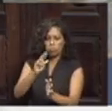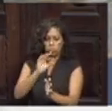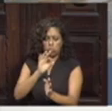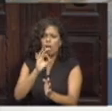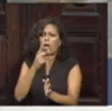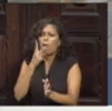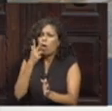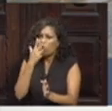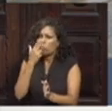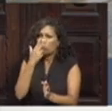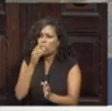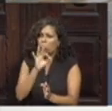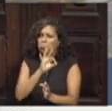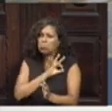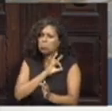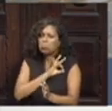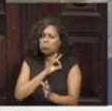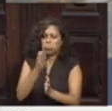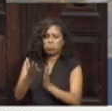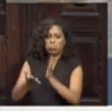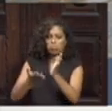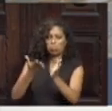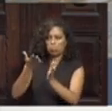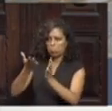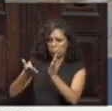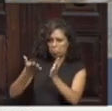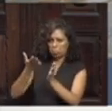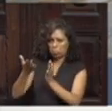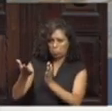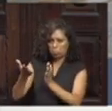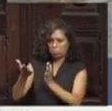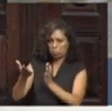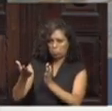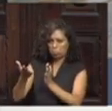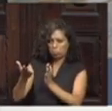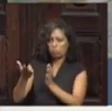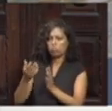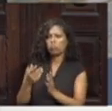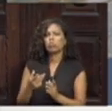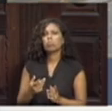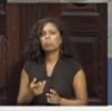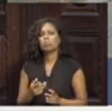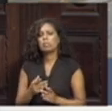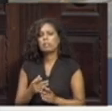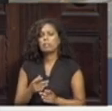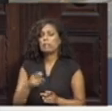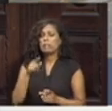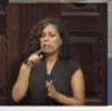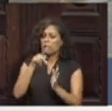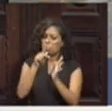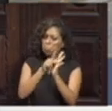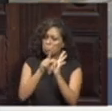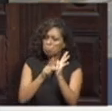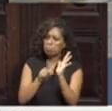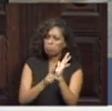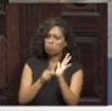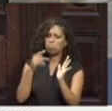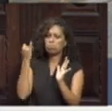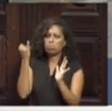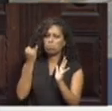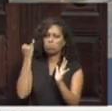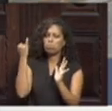Marcelo Simão, estava na audiência. O resultado dessa audiência foi um projeto de lei importantíssimo de vários deputados da base do governo,